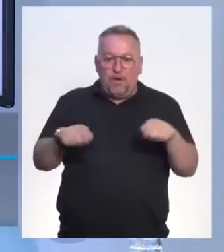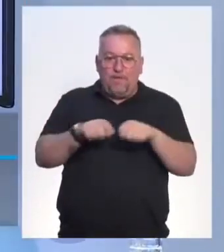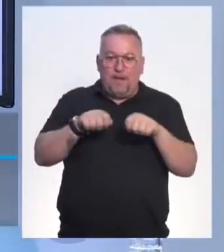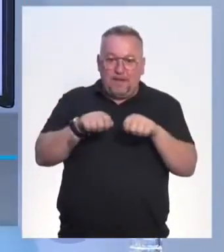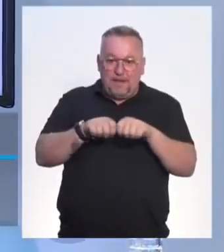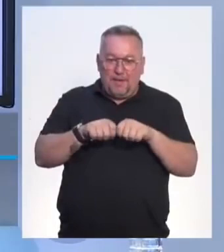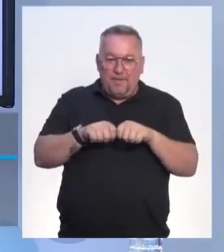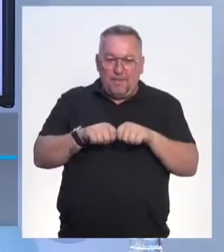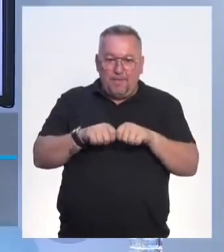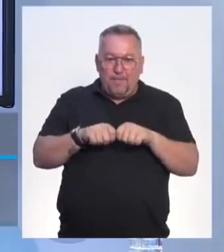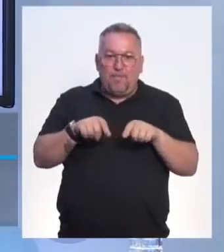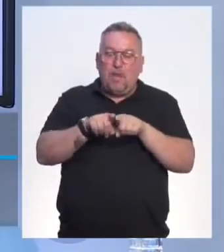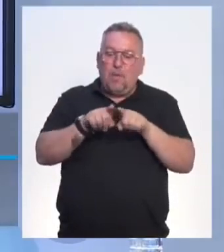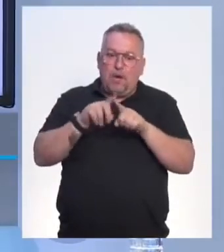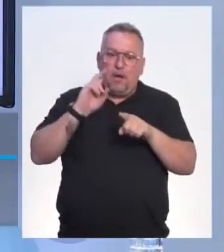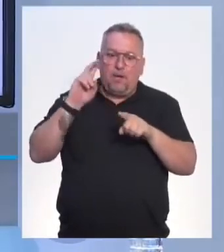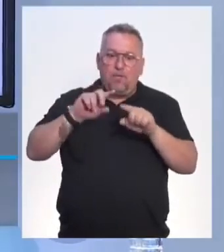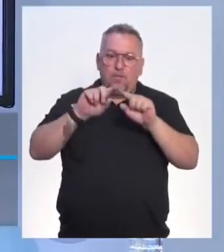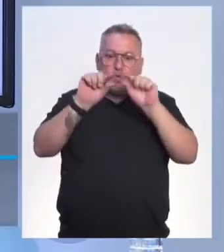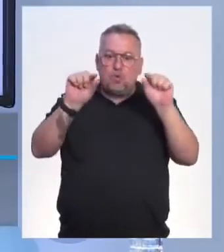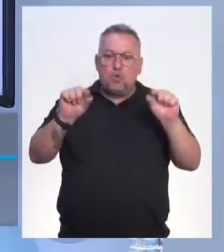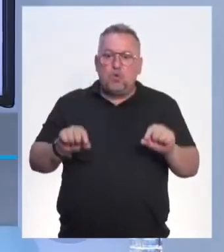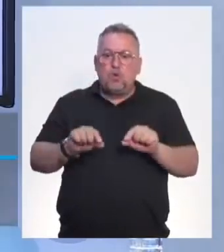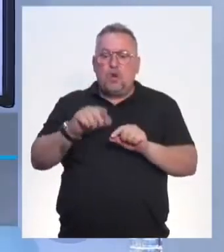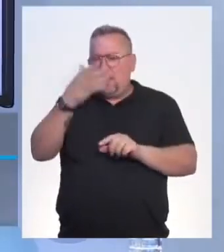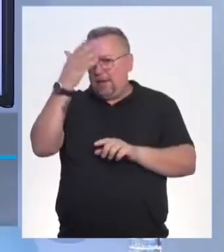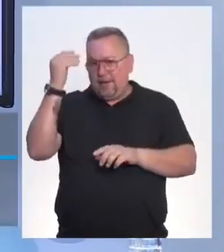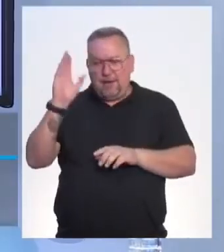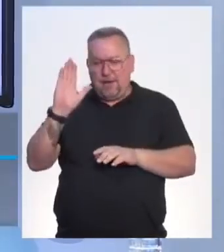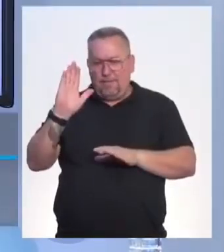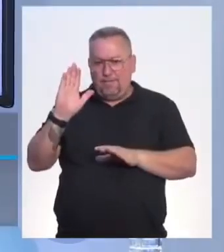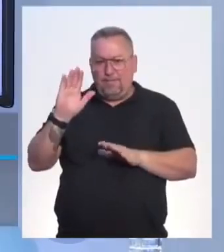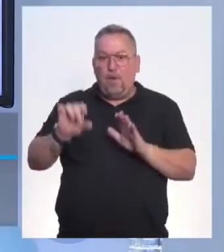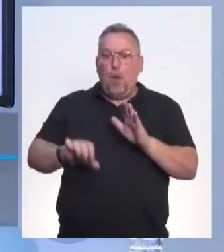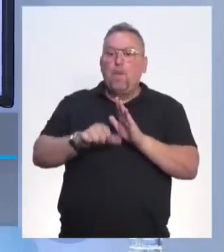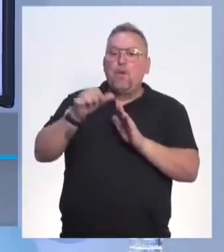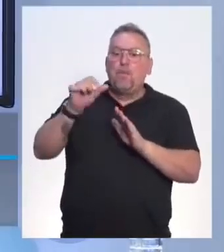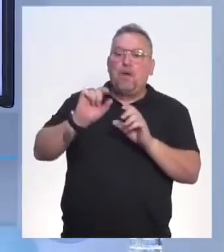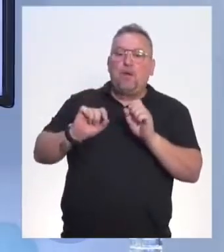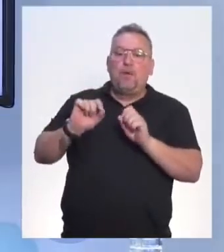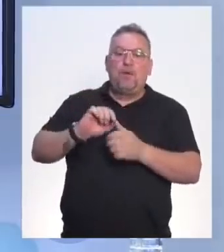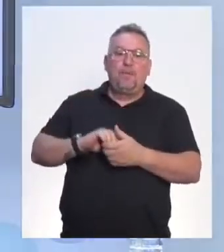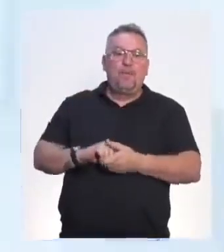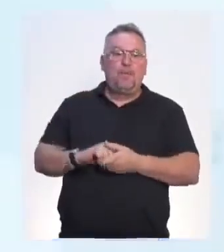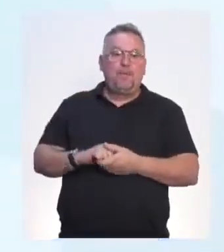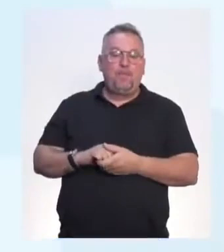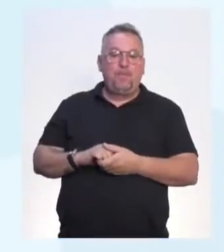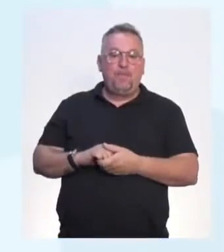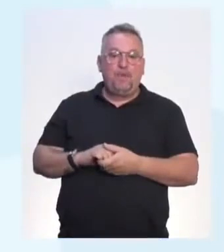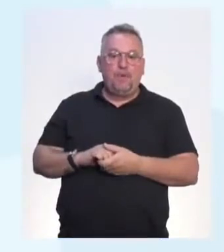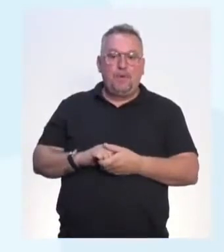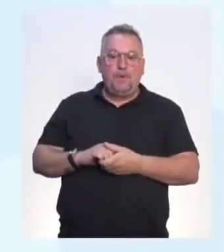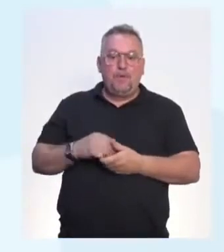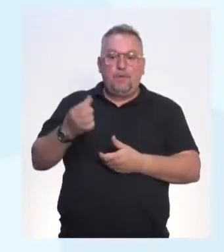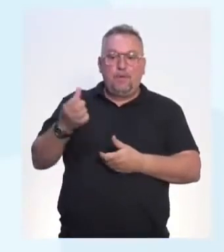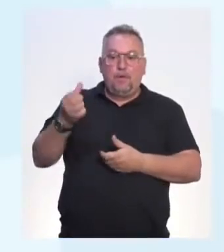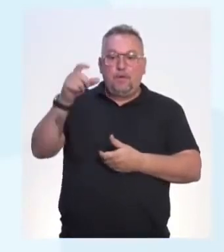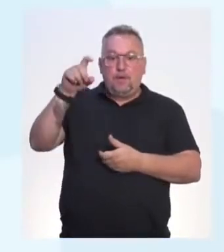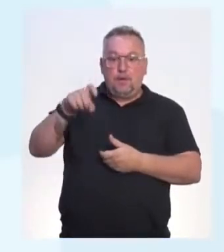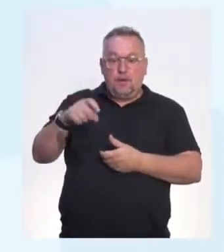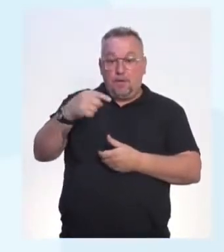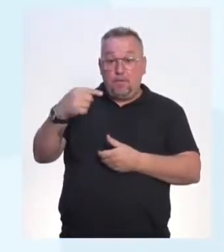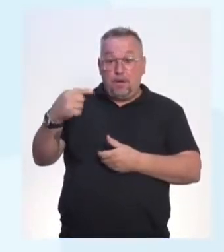conta aqui, e também o valor do perímetro, que eu já esqueci quanto é. Então, primeiro lado, professora Inês. Primeiro lado, 6x